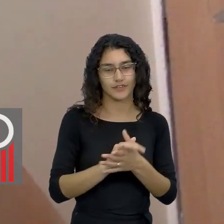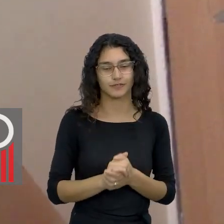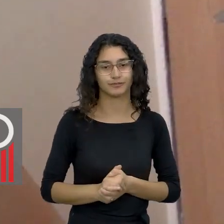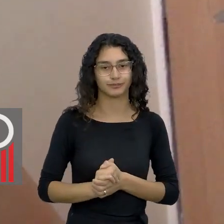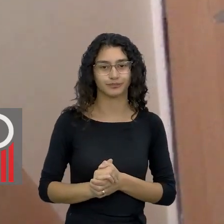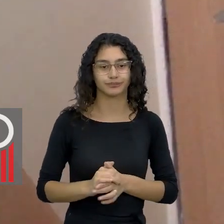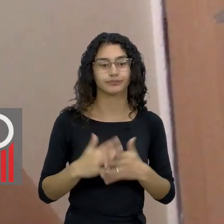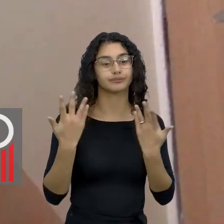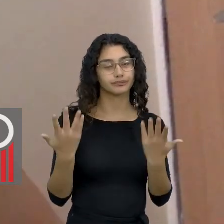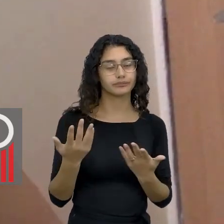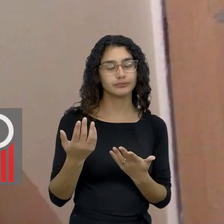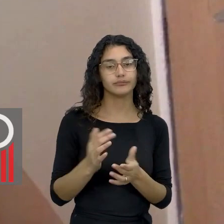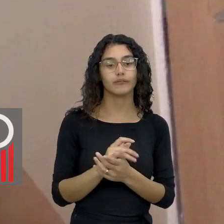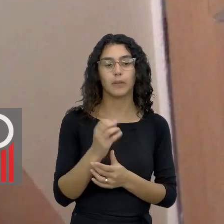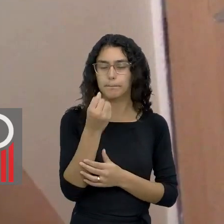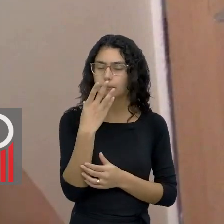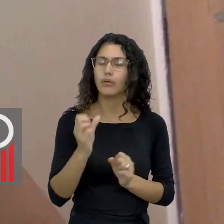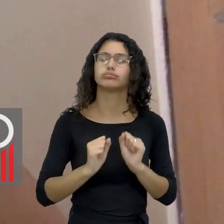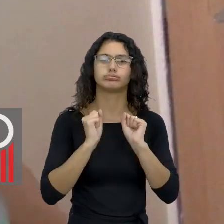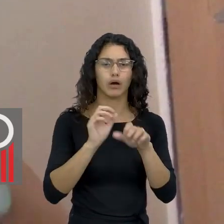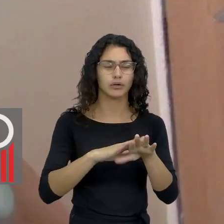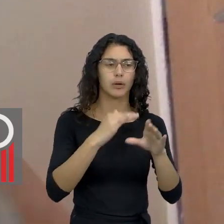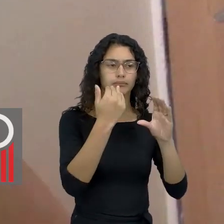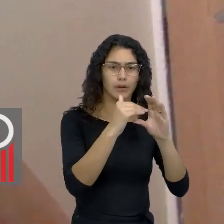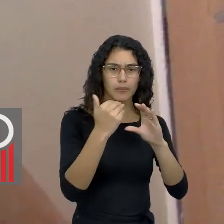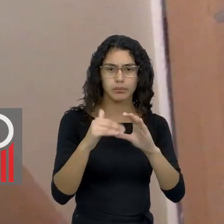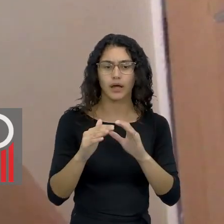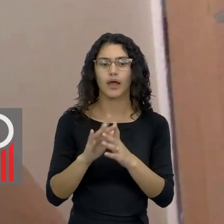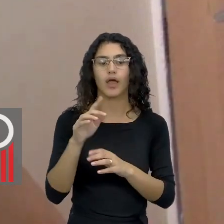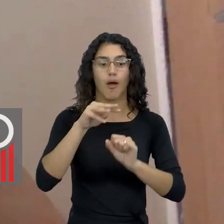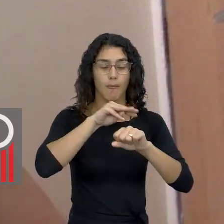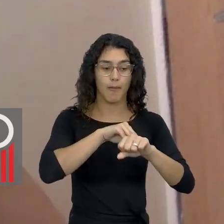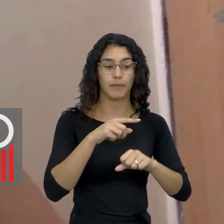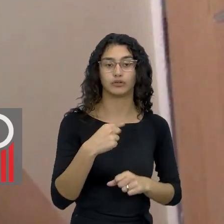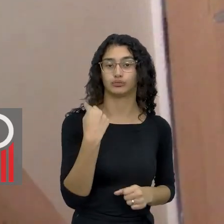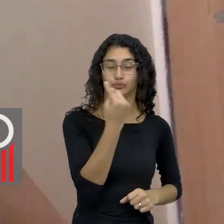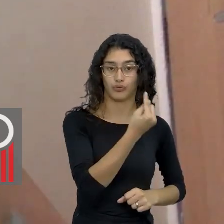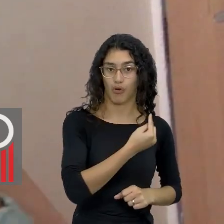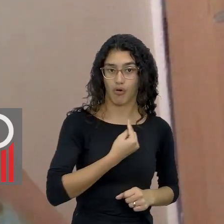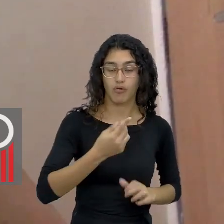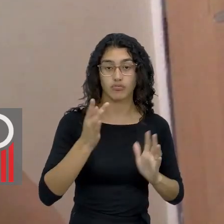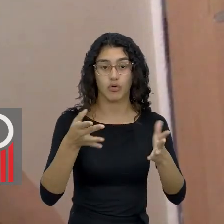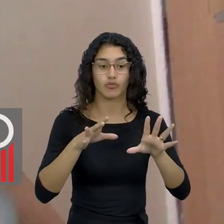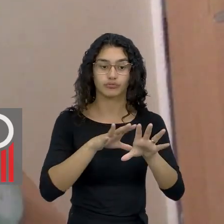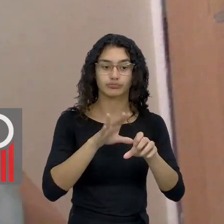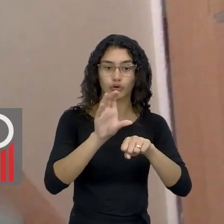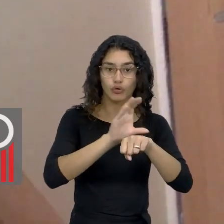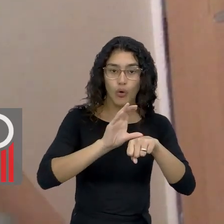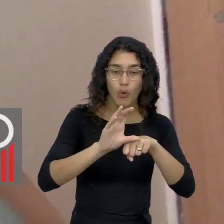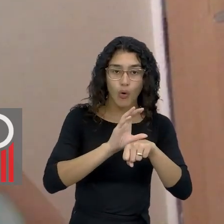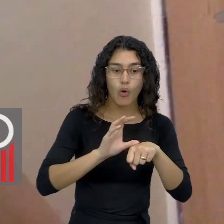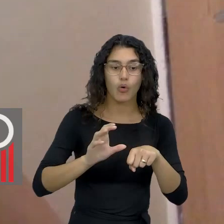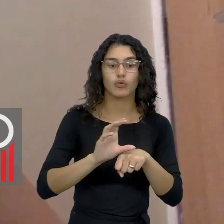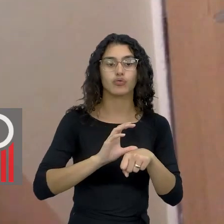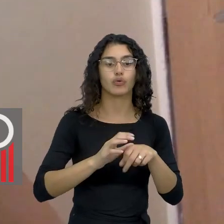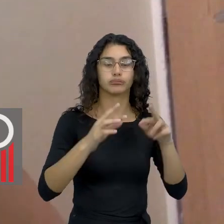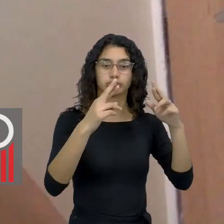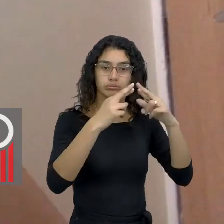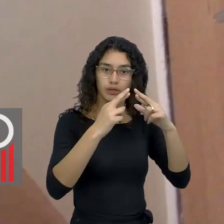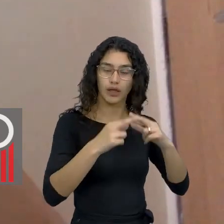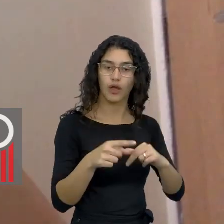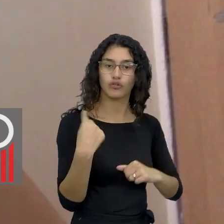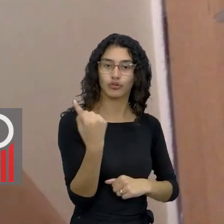Então, fiquem muito à vontade. Esse é um momento nosso, é um momento de formação em